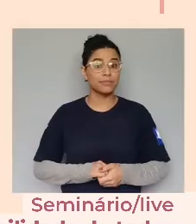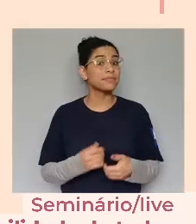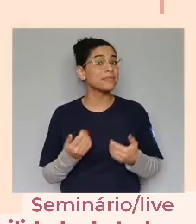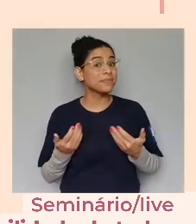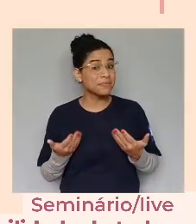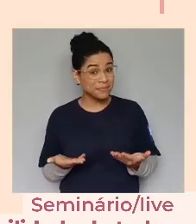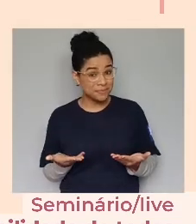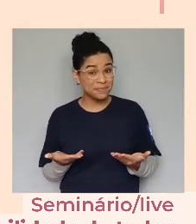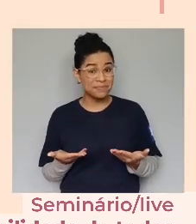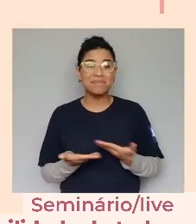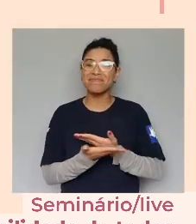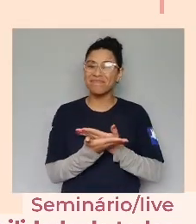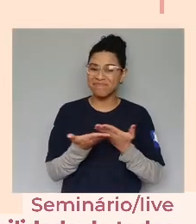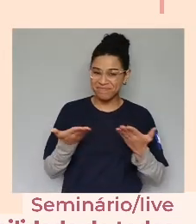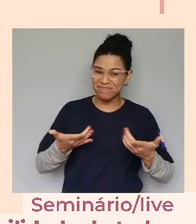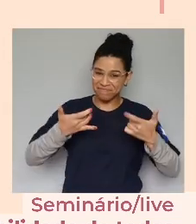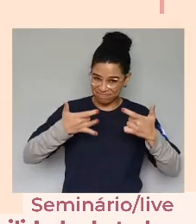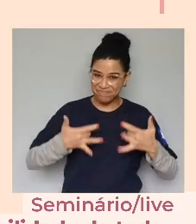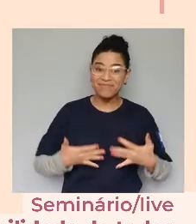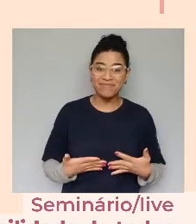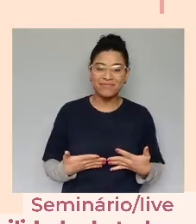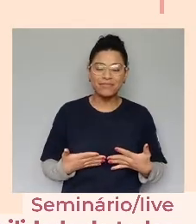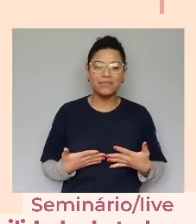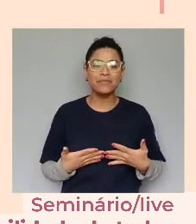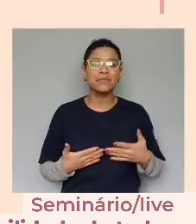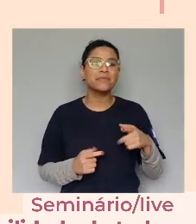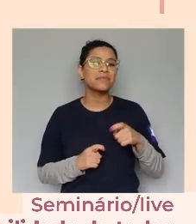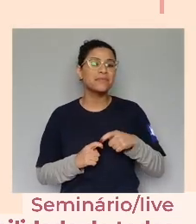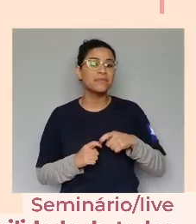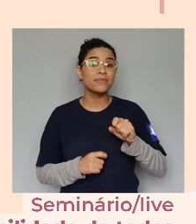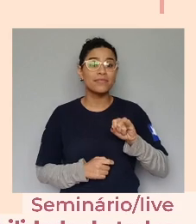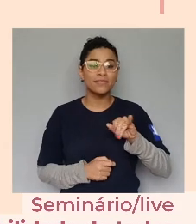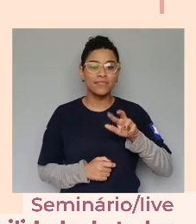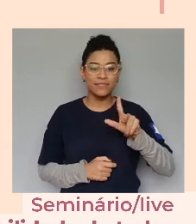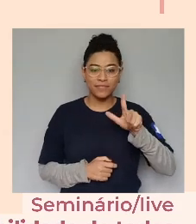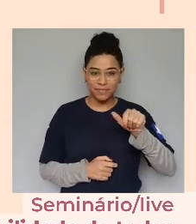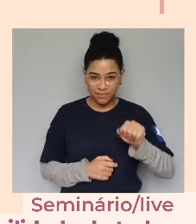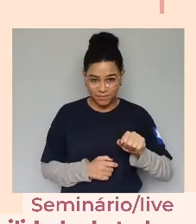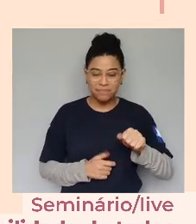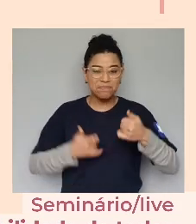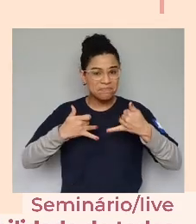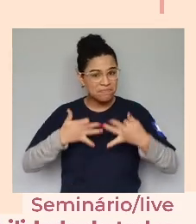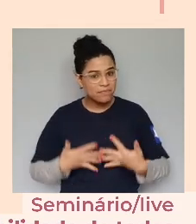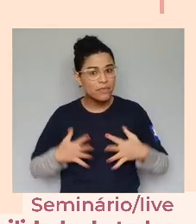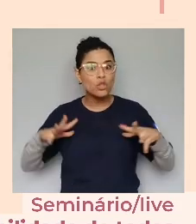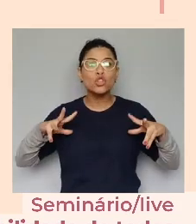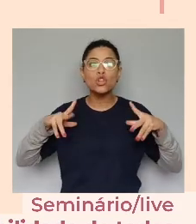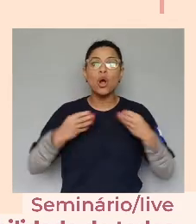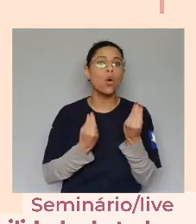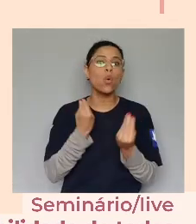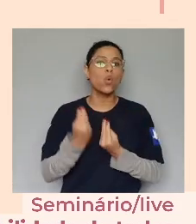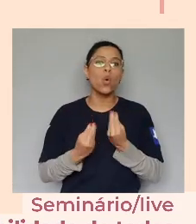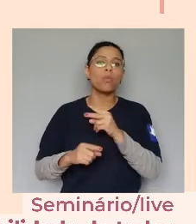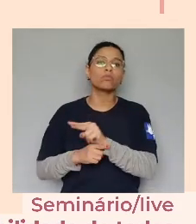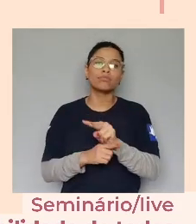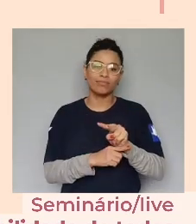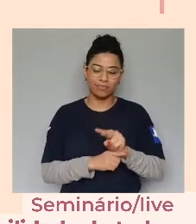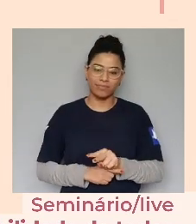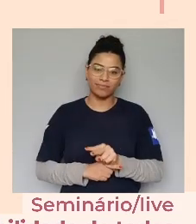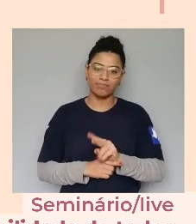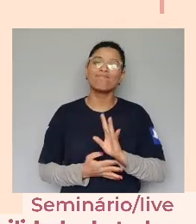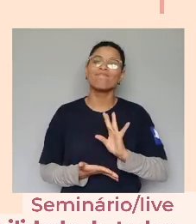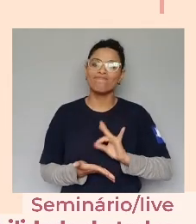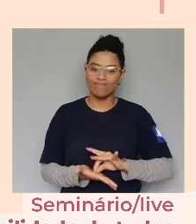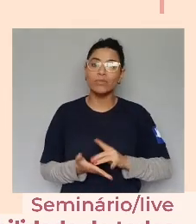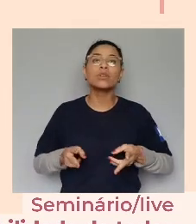Então, pessoal, eu não falei para vocês? A doutora Silvia é espetacular. Ela conseguiu me dar um panorama geral de como é que a gente pode fazer a proteção. E